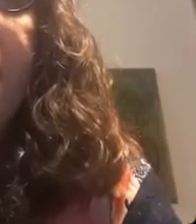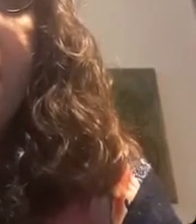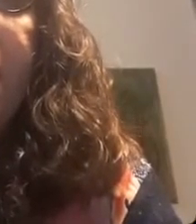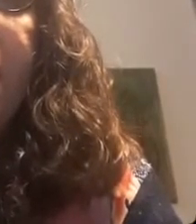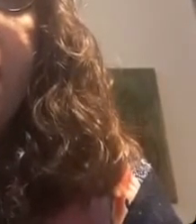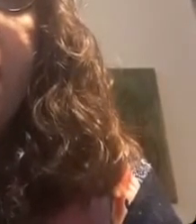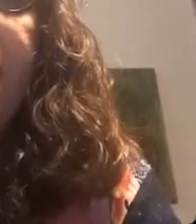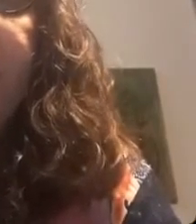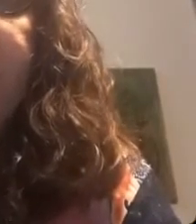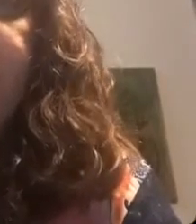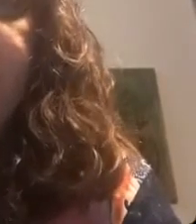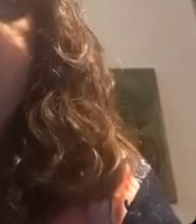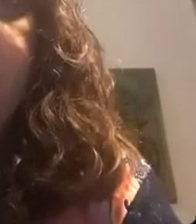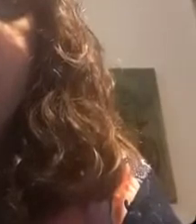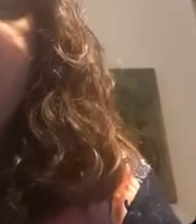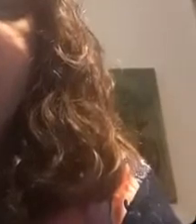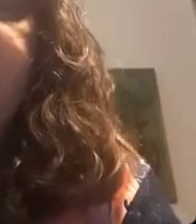nos comentários.